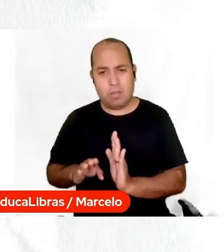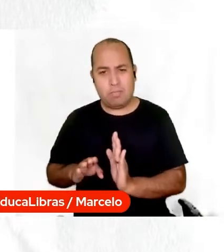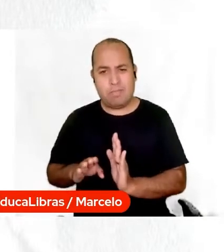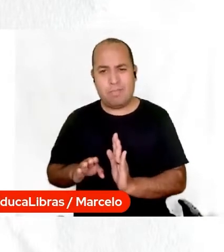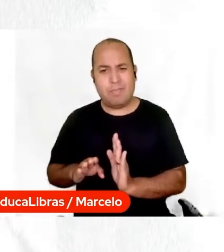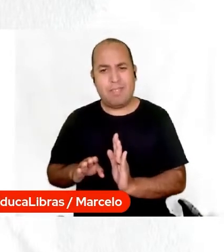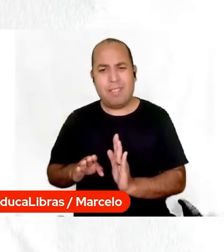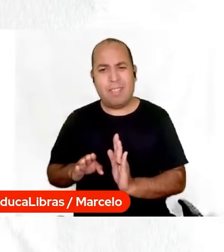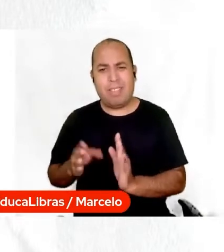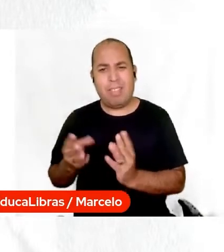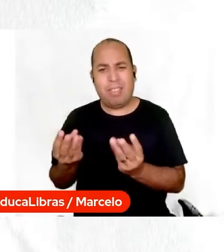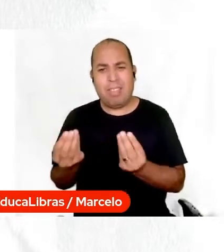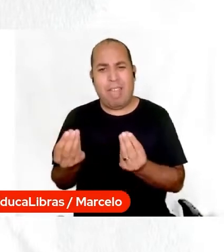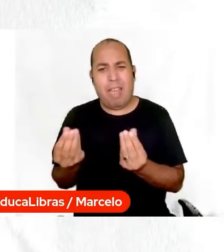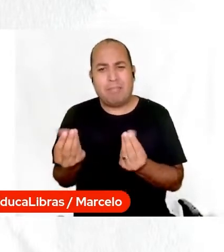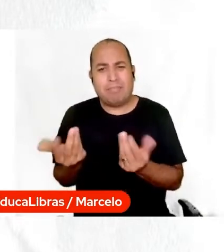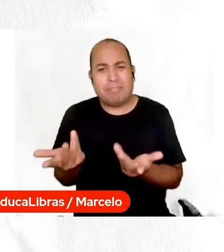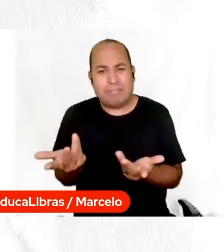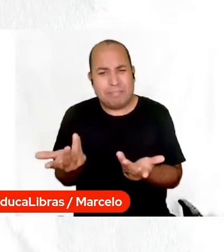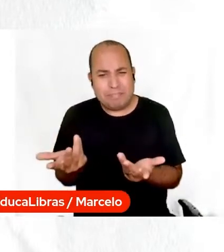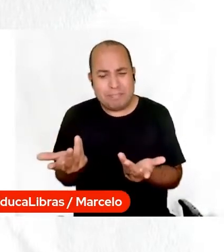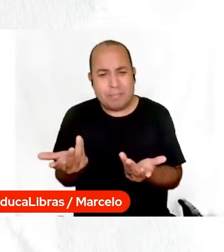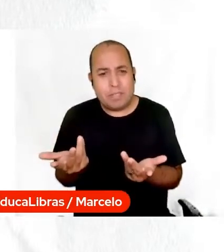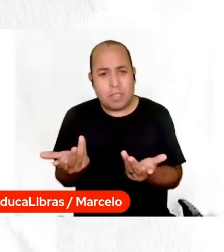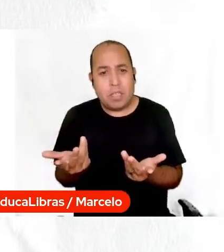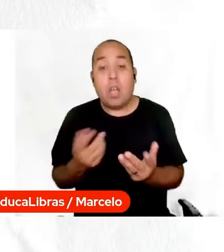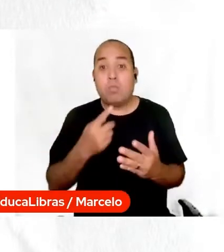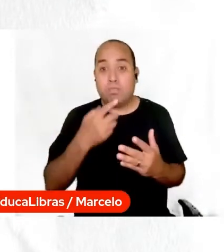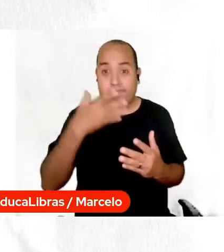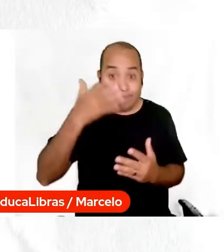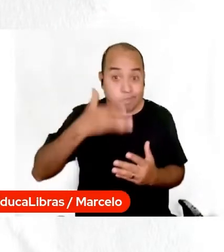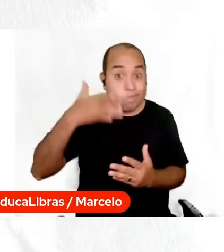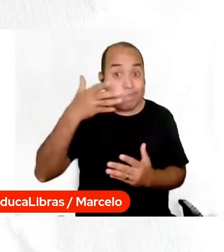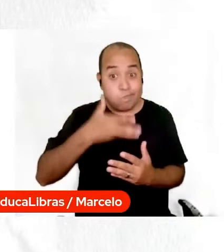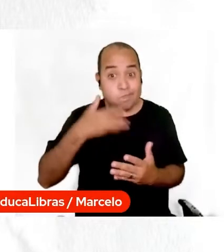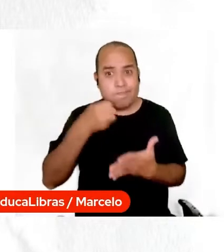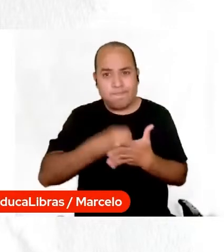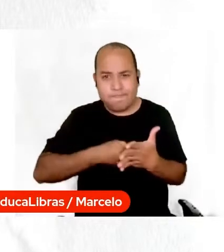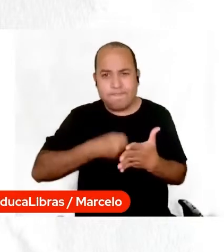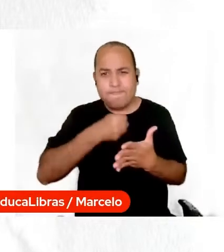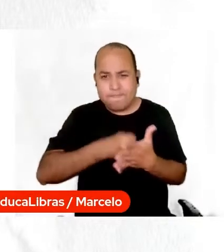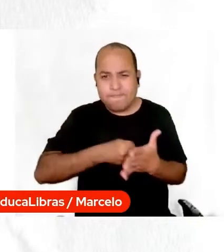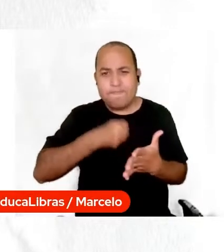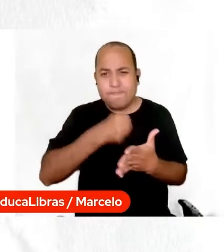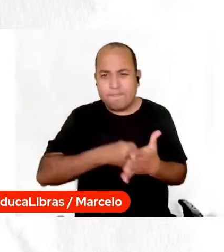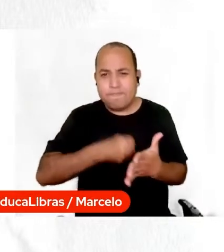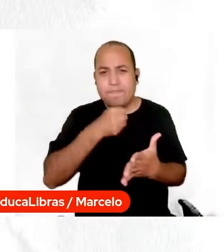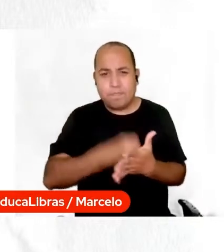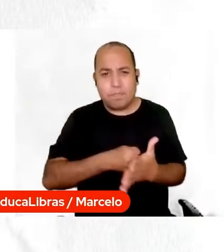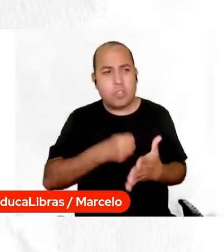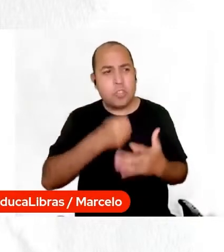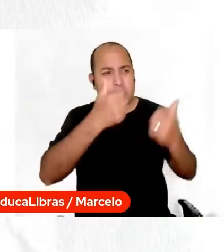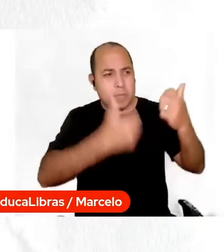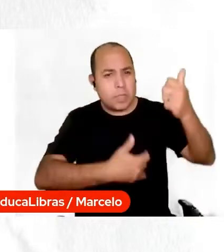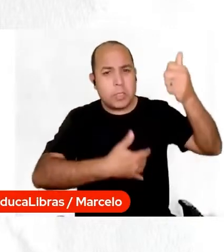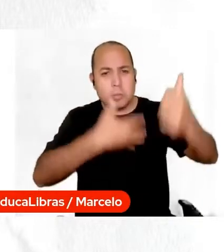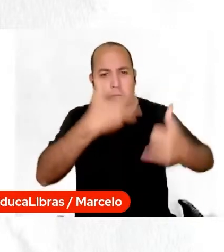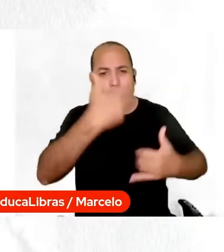debate ser constante e toda a história, a história é